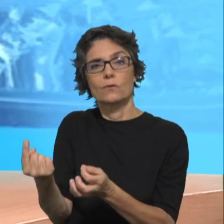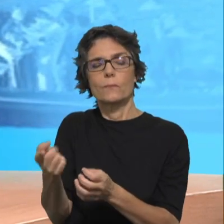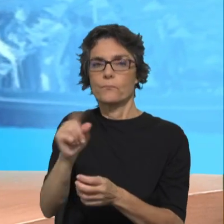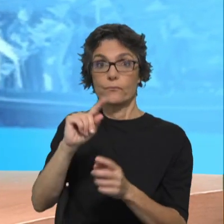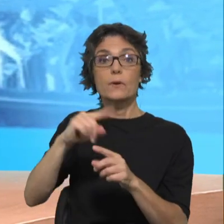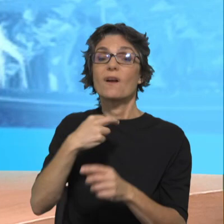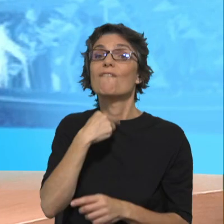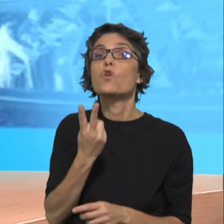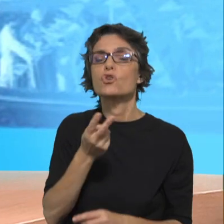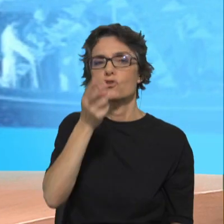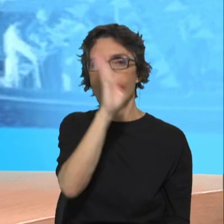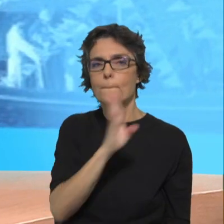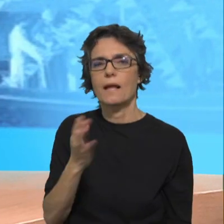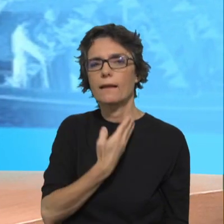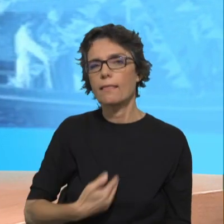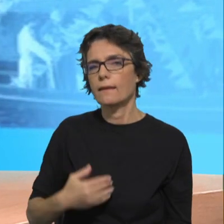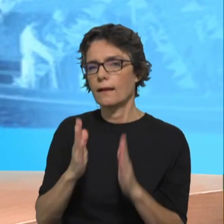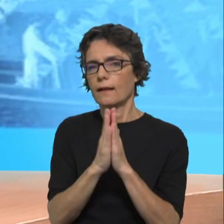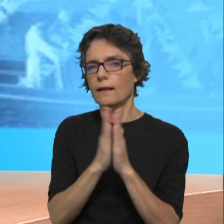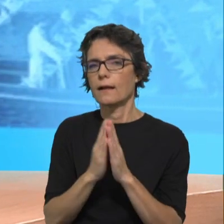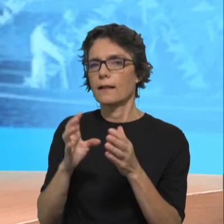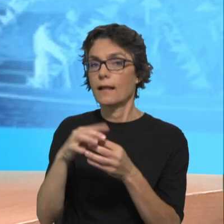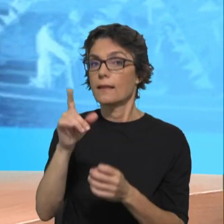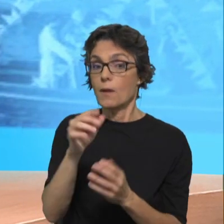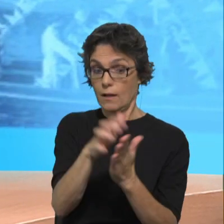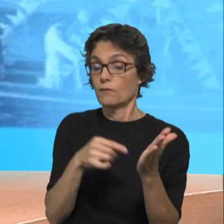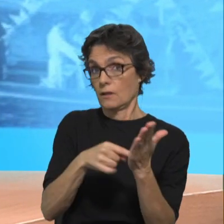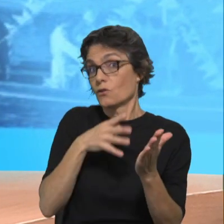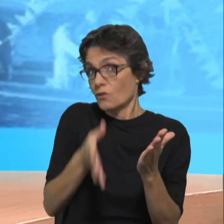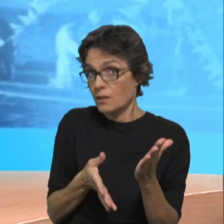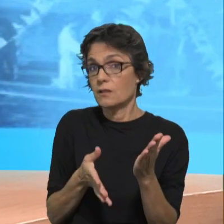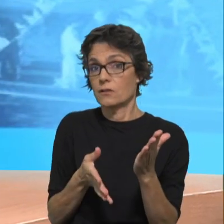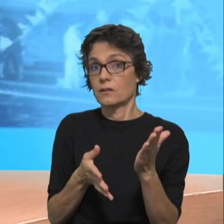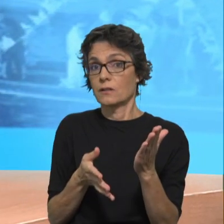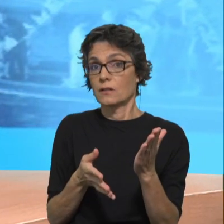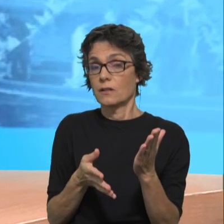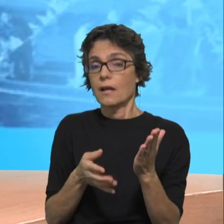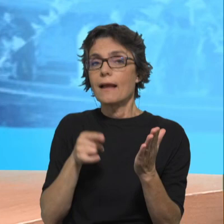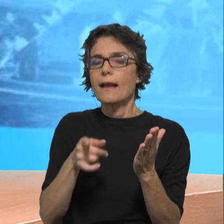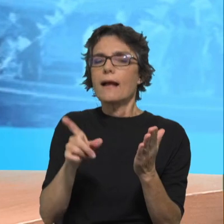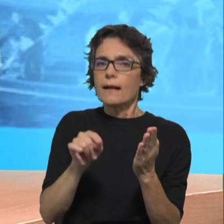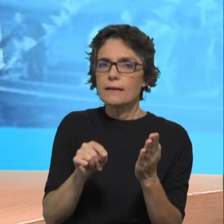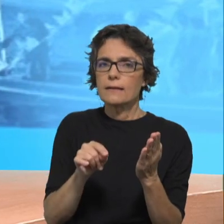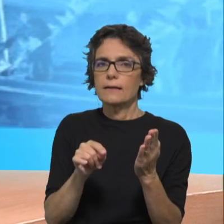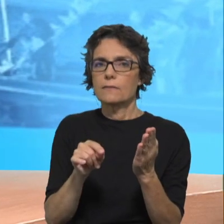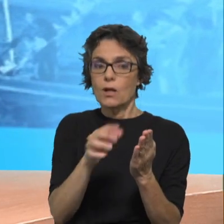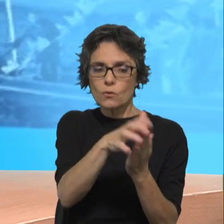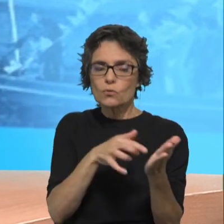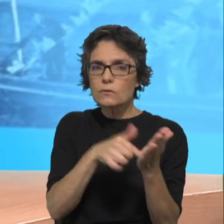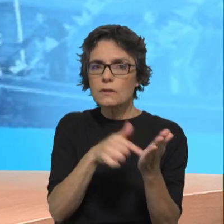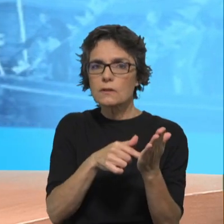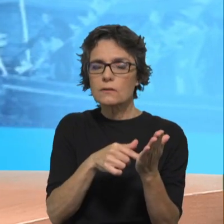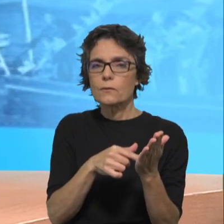das diversas tradições religiosas, porque o texto convoca bem as diversas tradições religiosas, e é muito interessante que nenhum destes